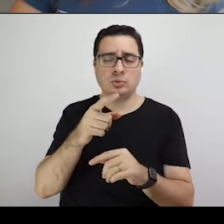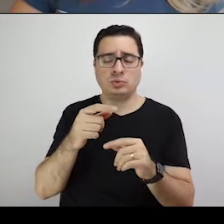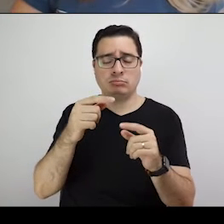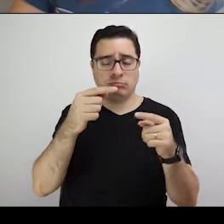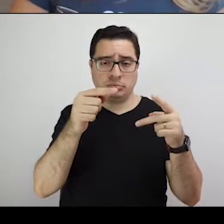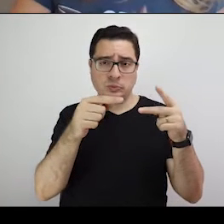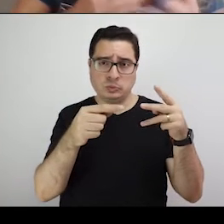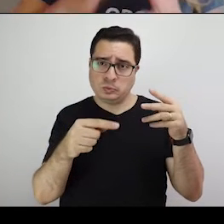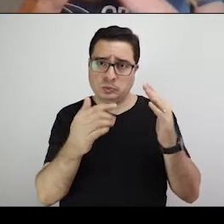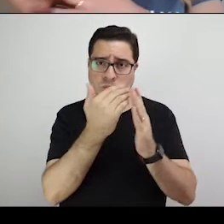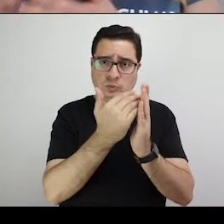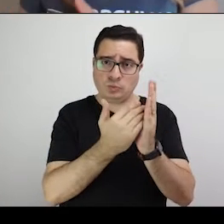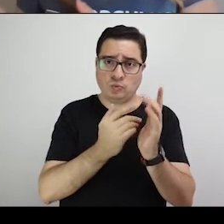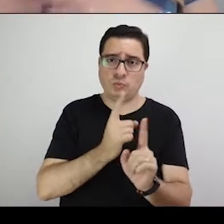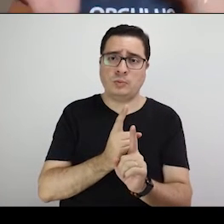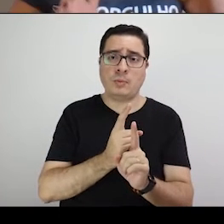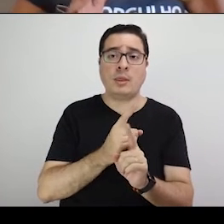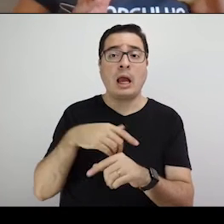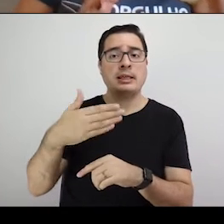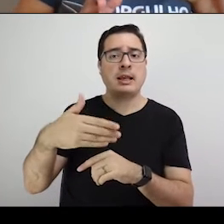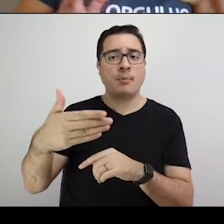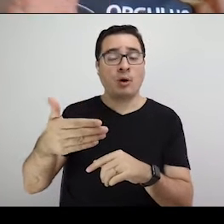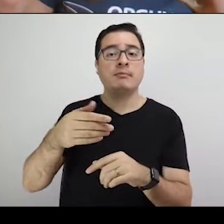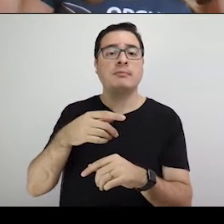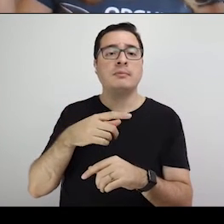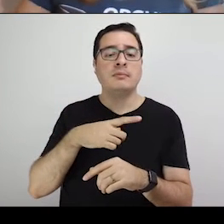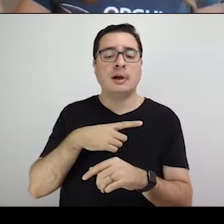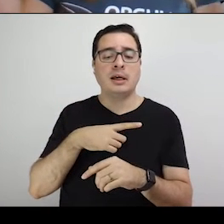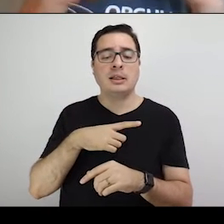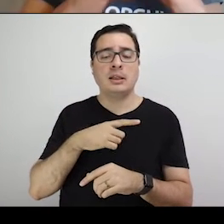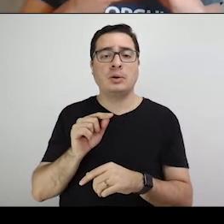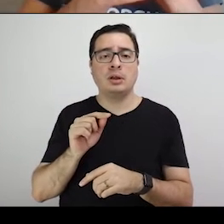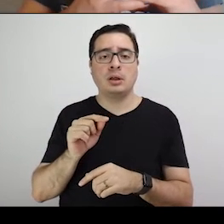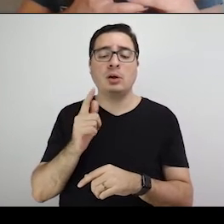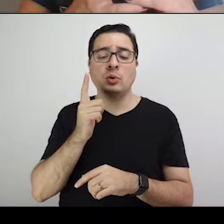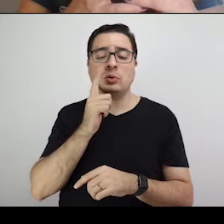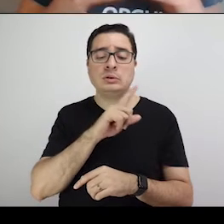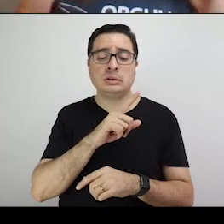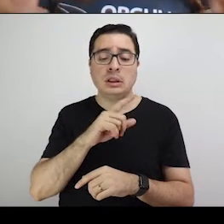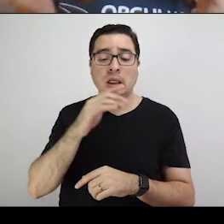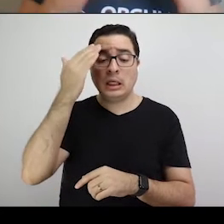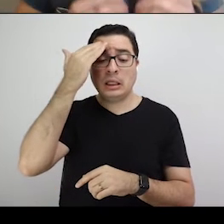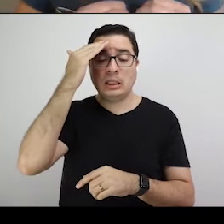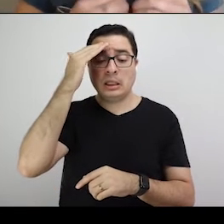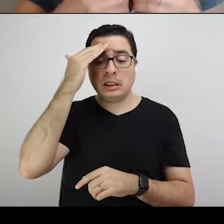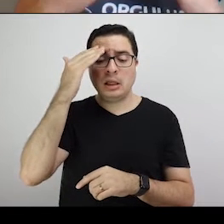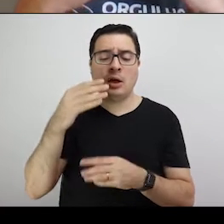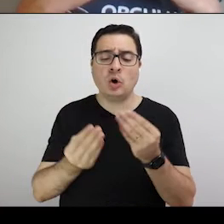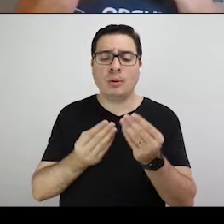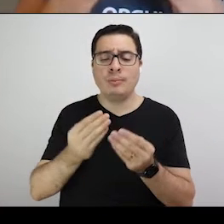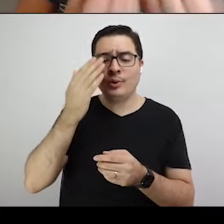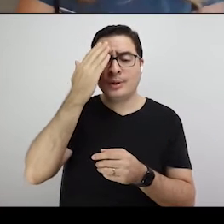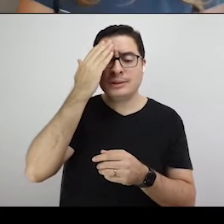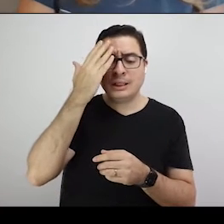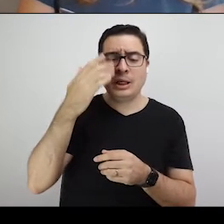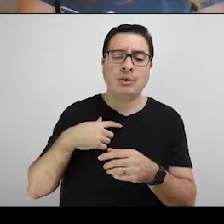especificações. E aí, mais lá na frente, você vai conseguir entender como que eu sei o que